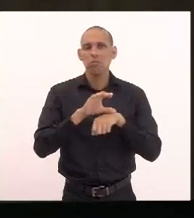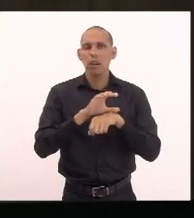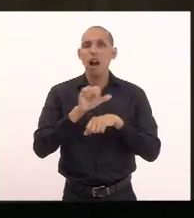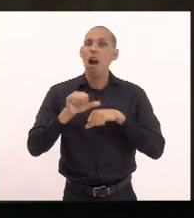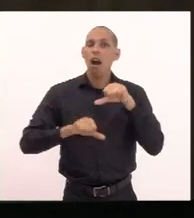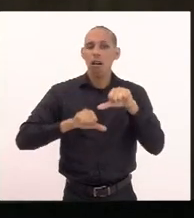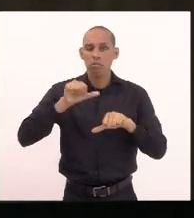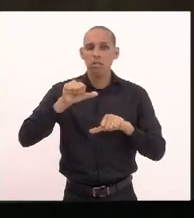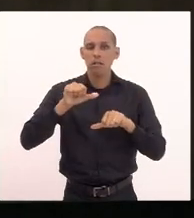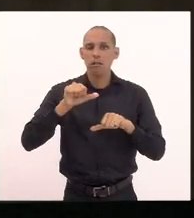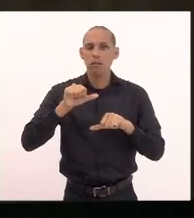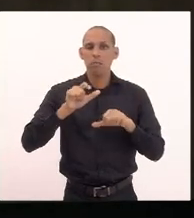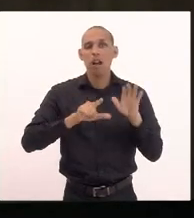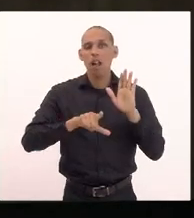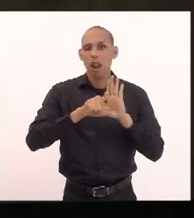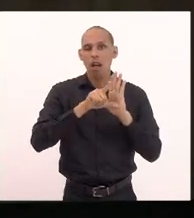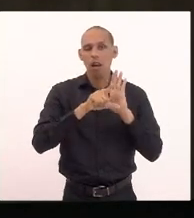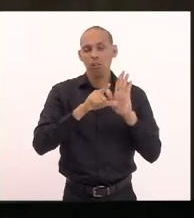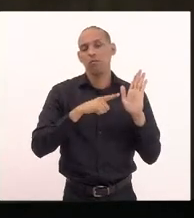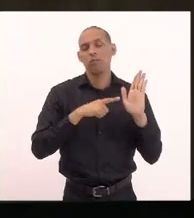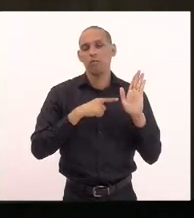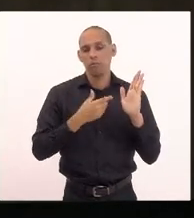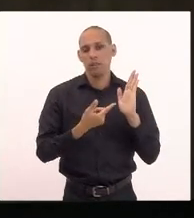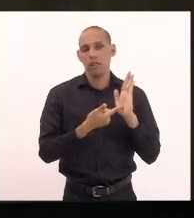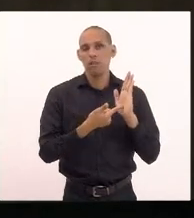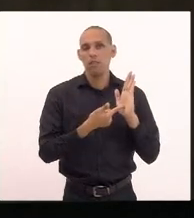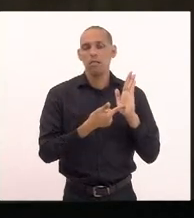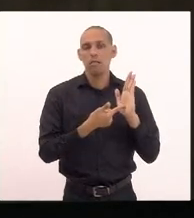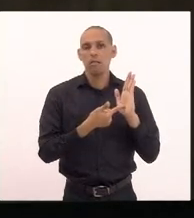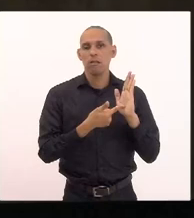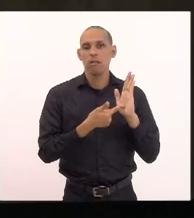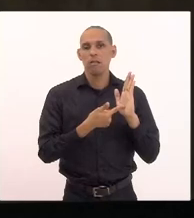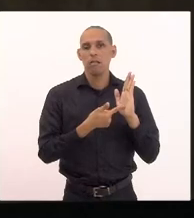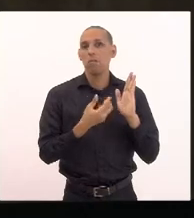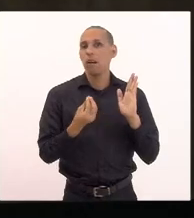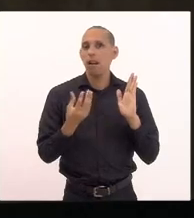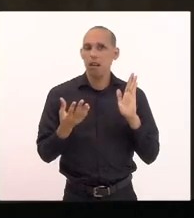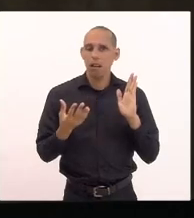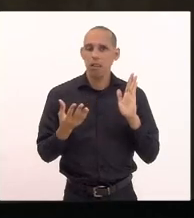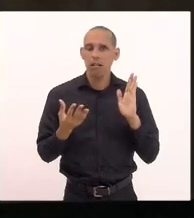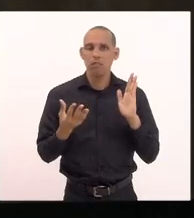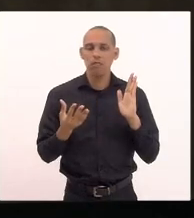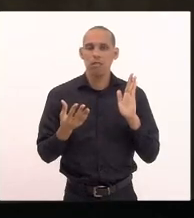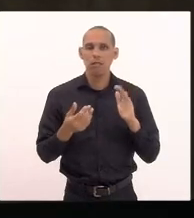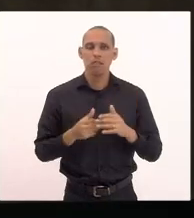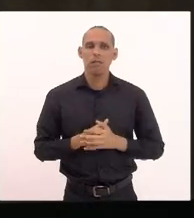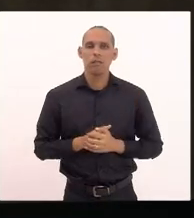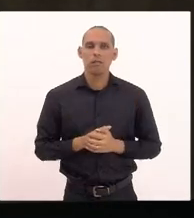alterar uma lei existente, para que possa haver,